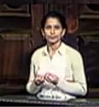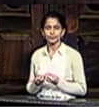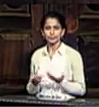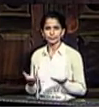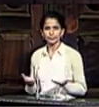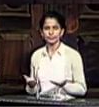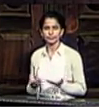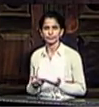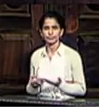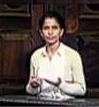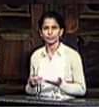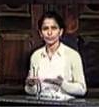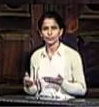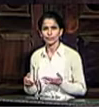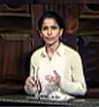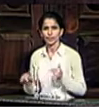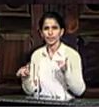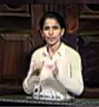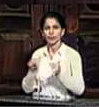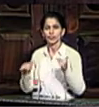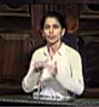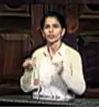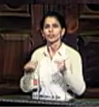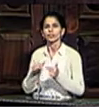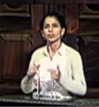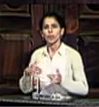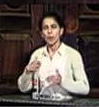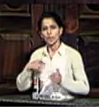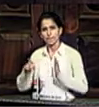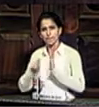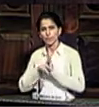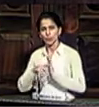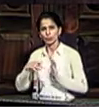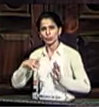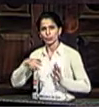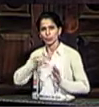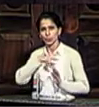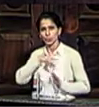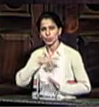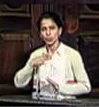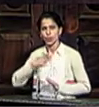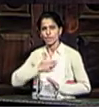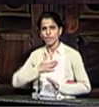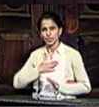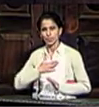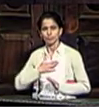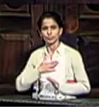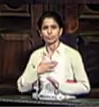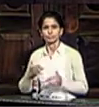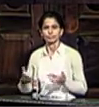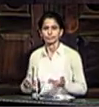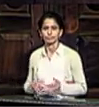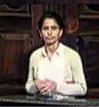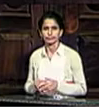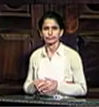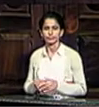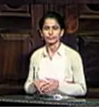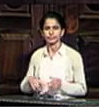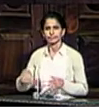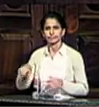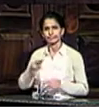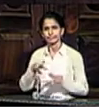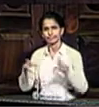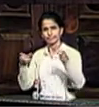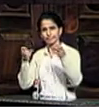será a maneira com que eu conduzirei as minhas decisões. O que nós percebemos em todas as